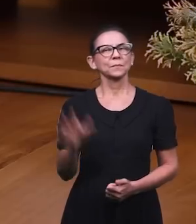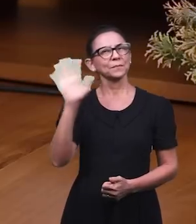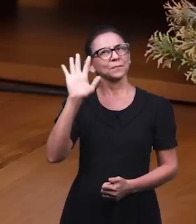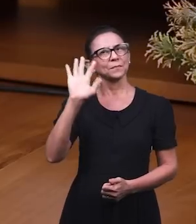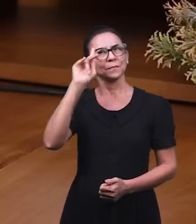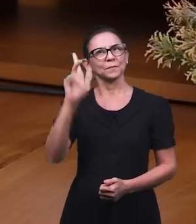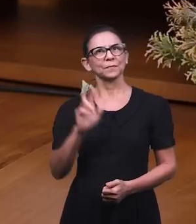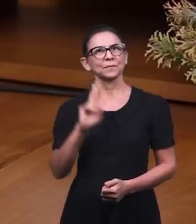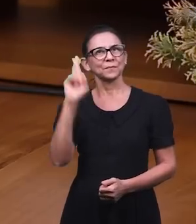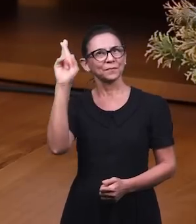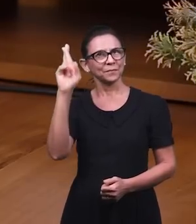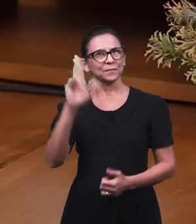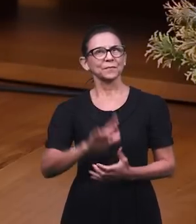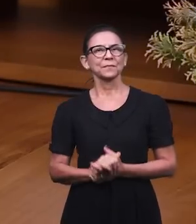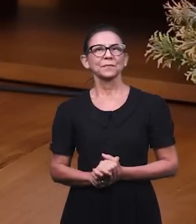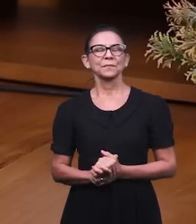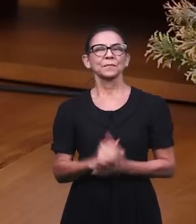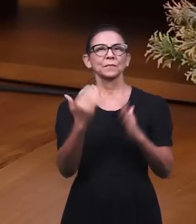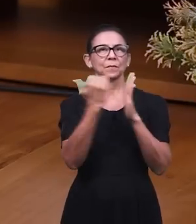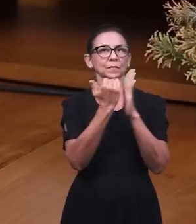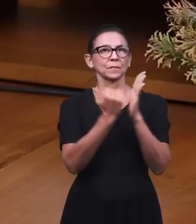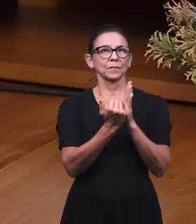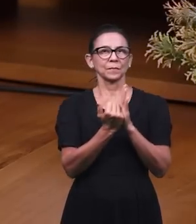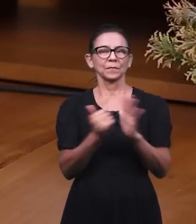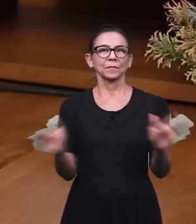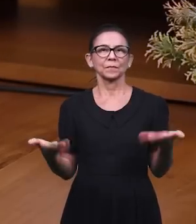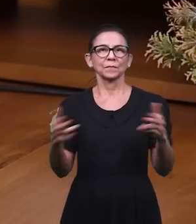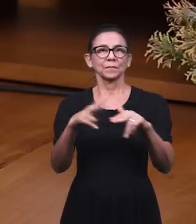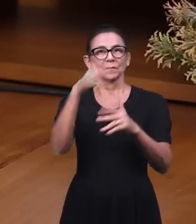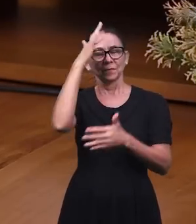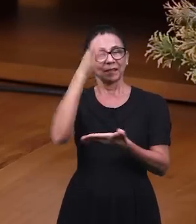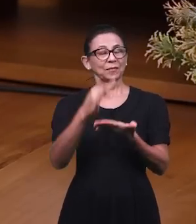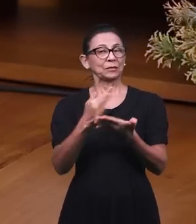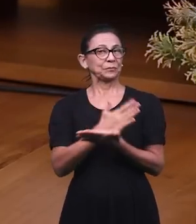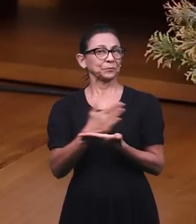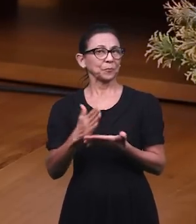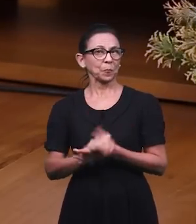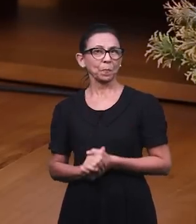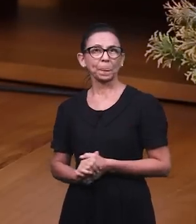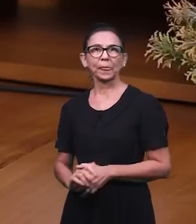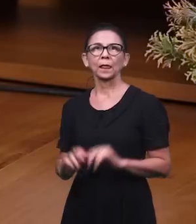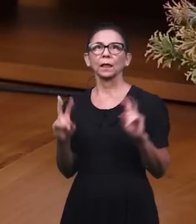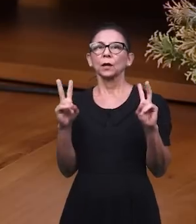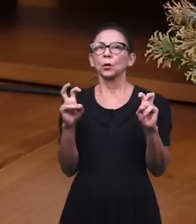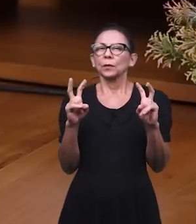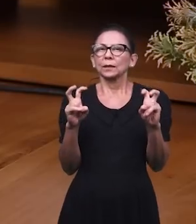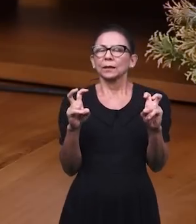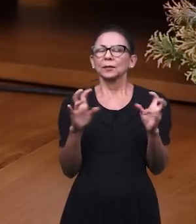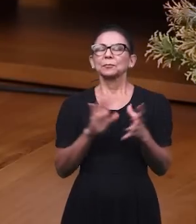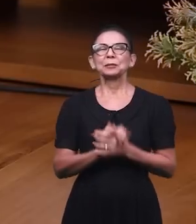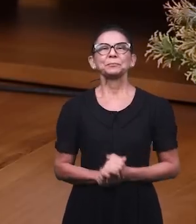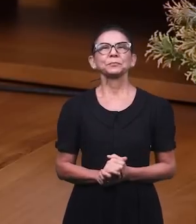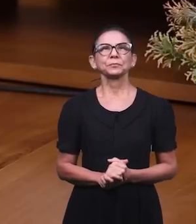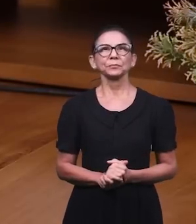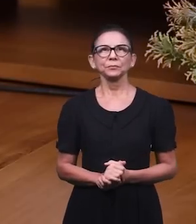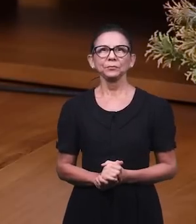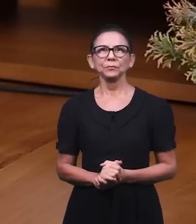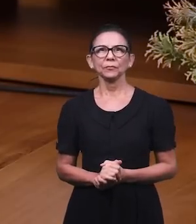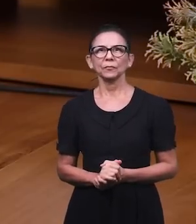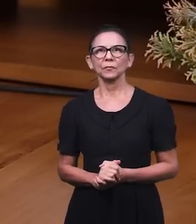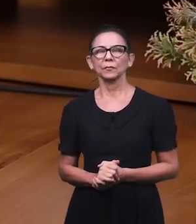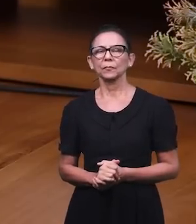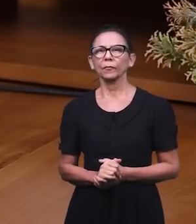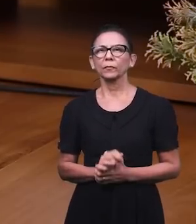Olá, queridos, a paz do Senhor. O programa Movidos pela Fé está começando. E com um tema que aquece o nosso